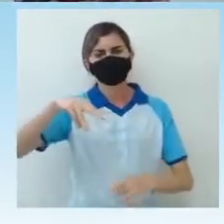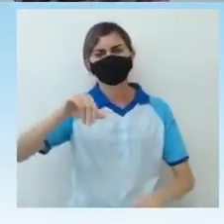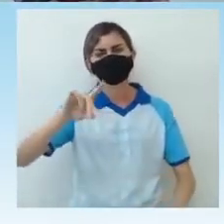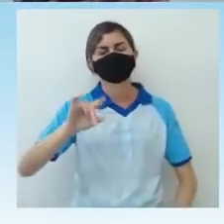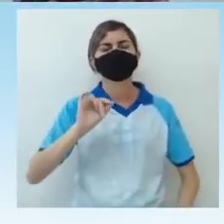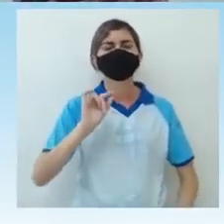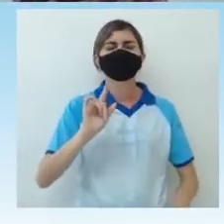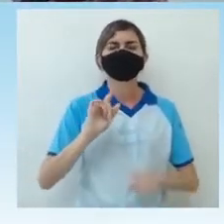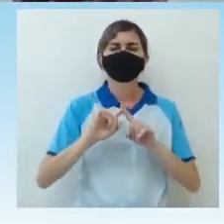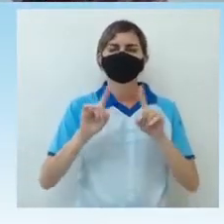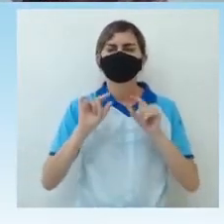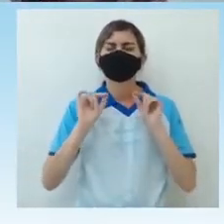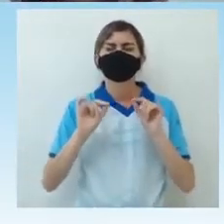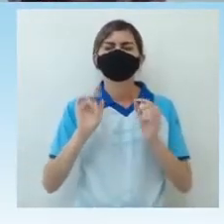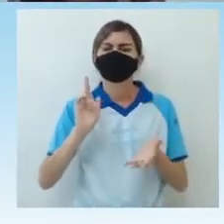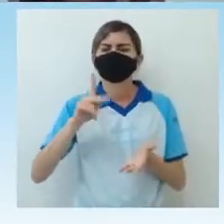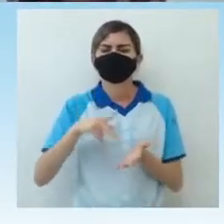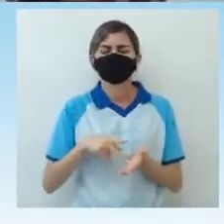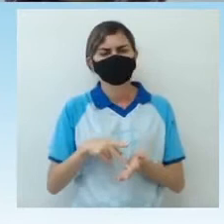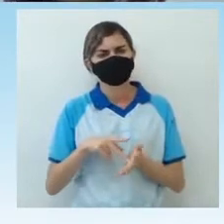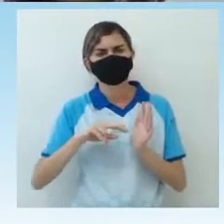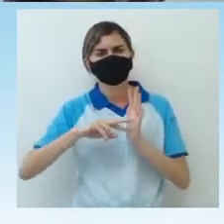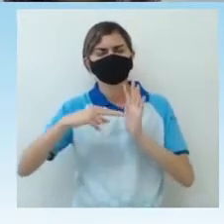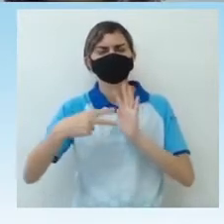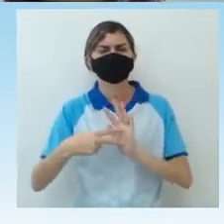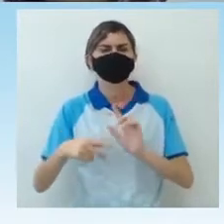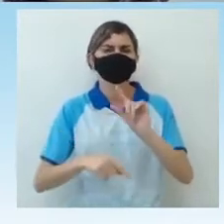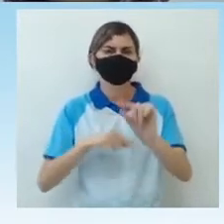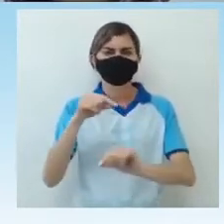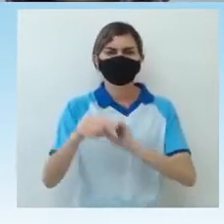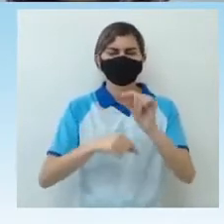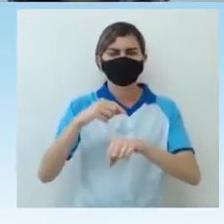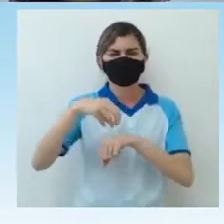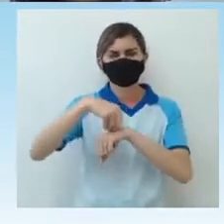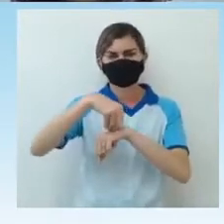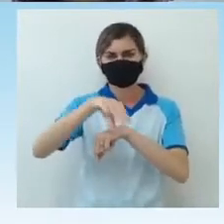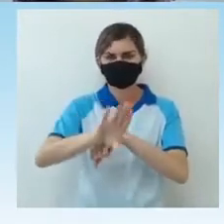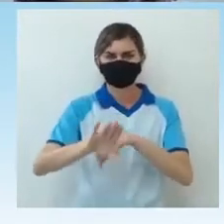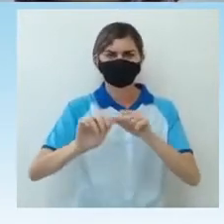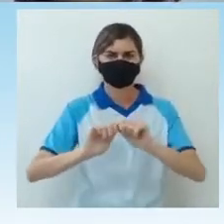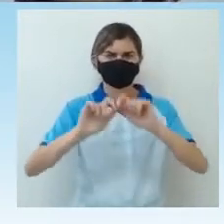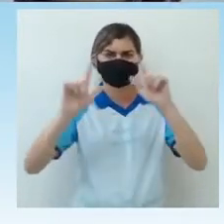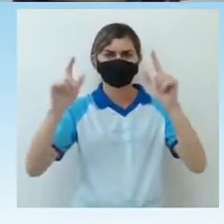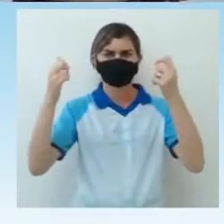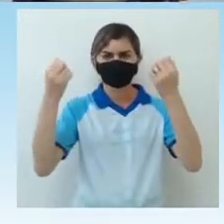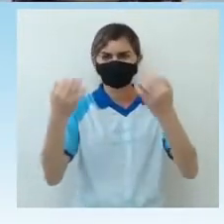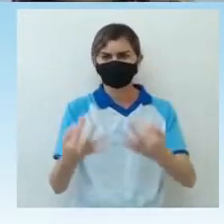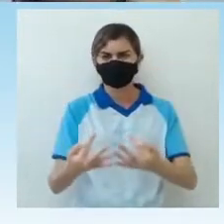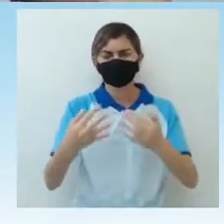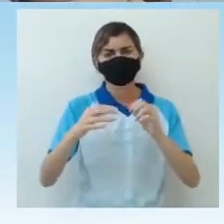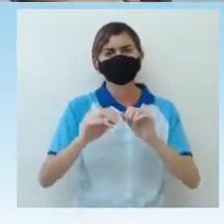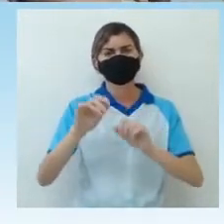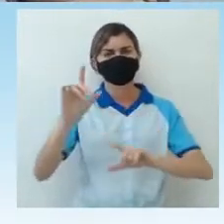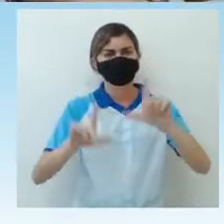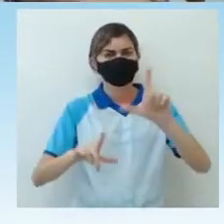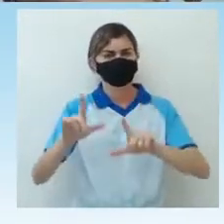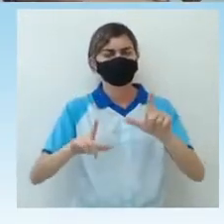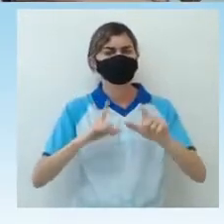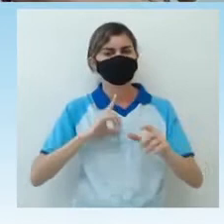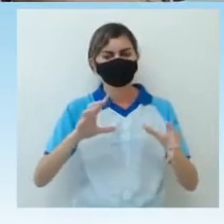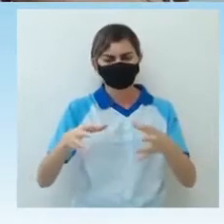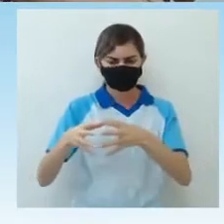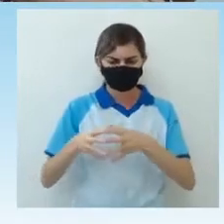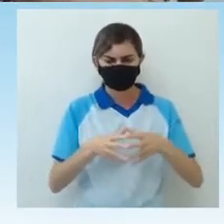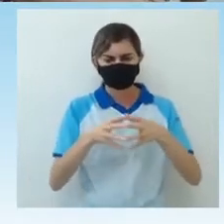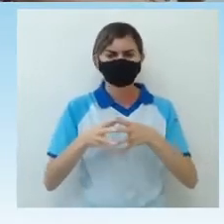o que consiste realmente? Qual o significado? Então o slide está explicando para a gente aí que a mídia consiste no